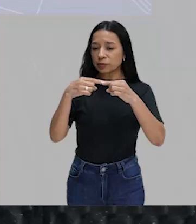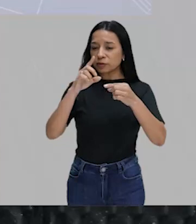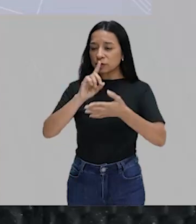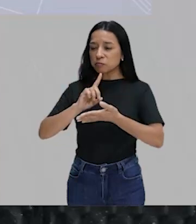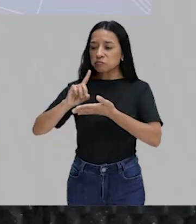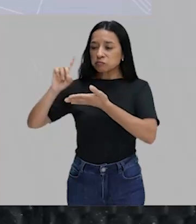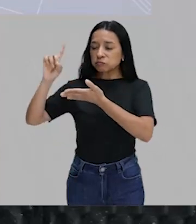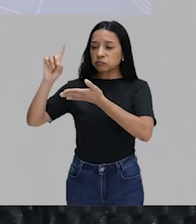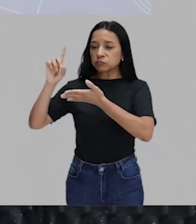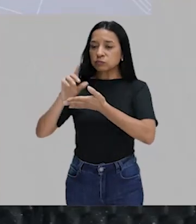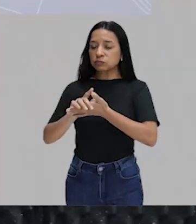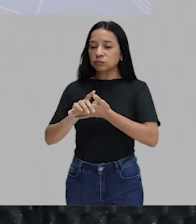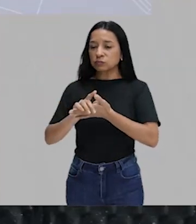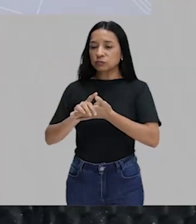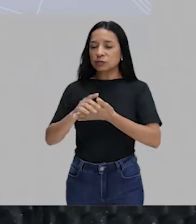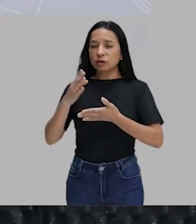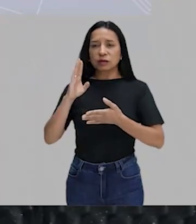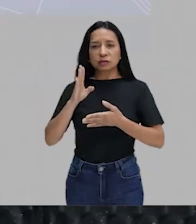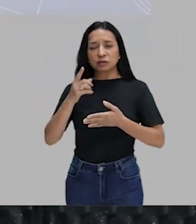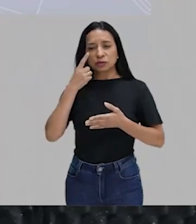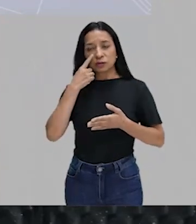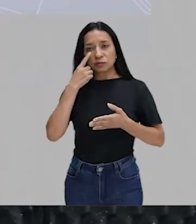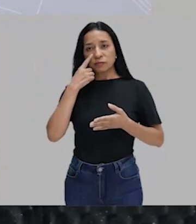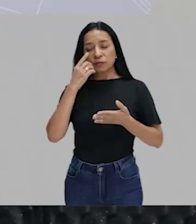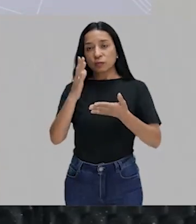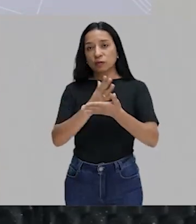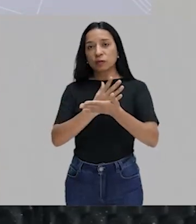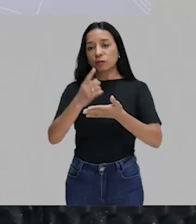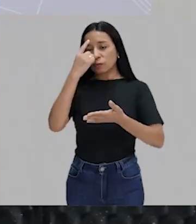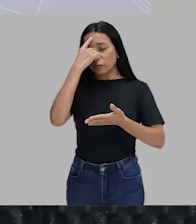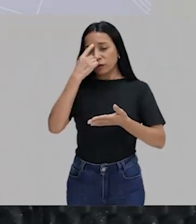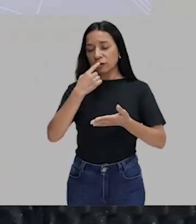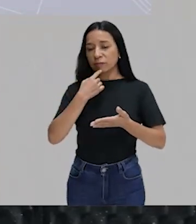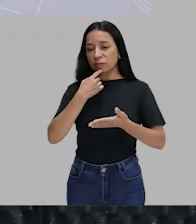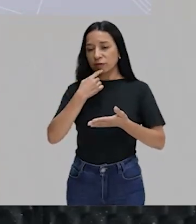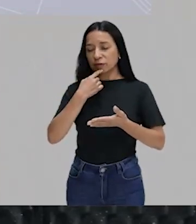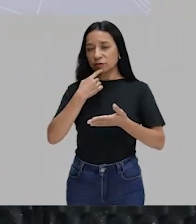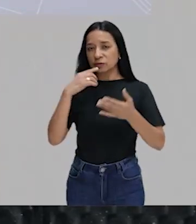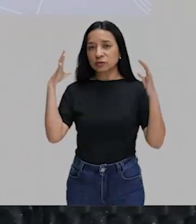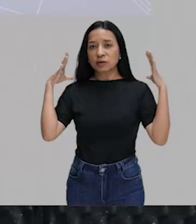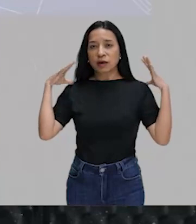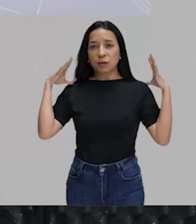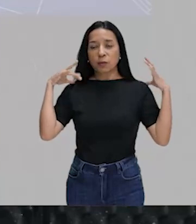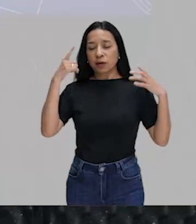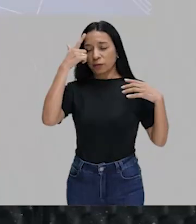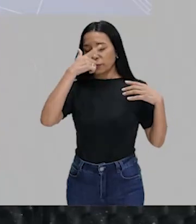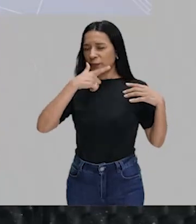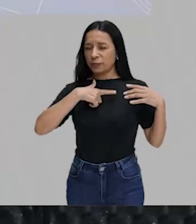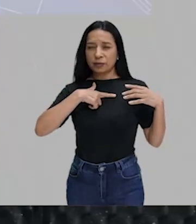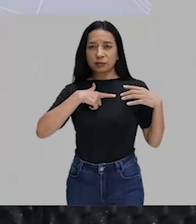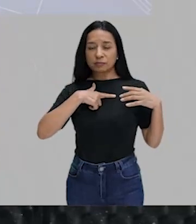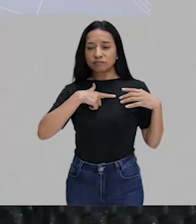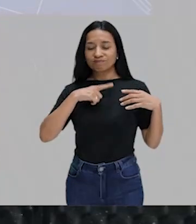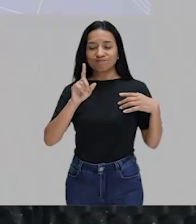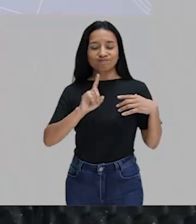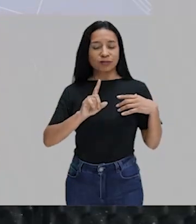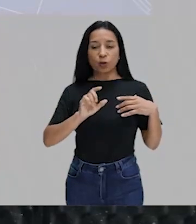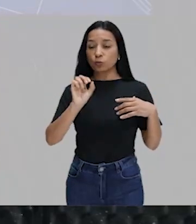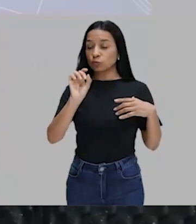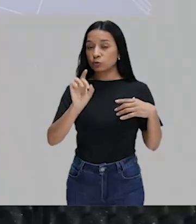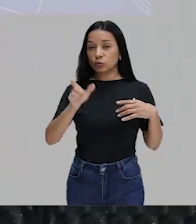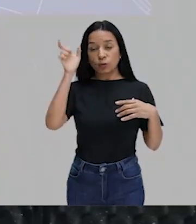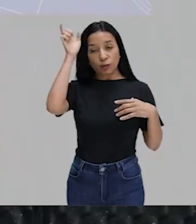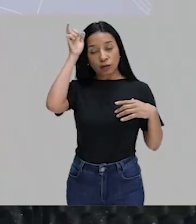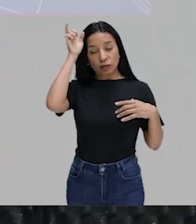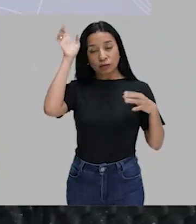viu alguma figura, né, alguma imagem angelical onde tem algum anjo feio? Só o demônio, né, que também é um